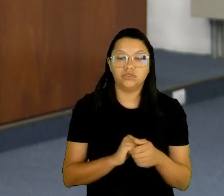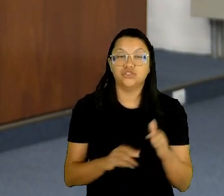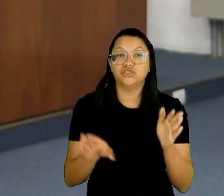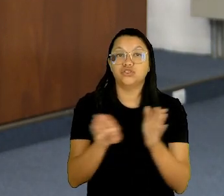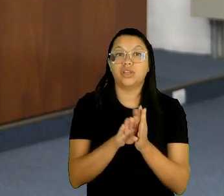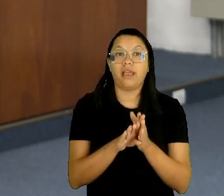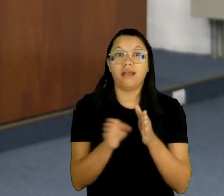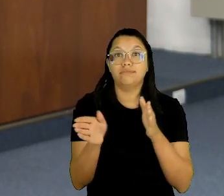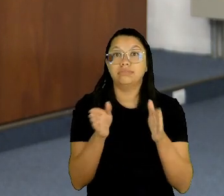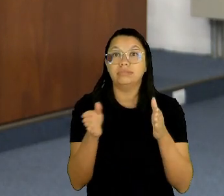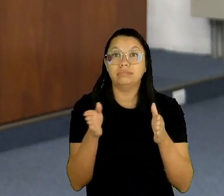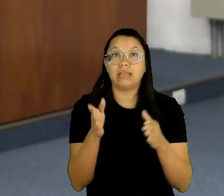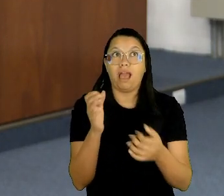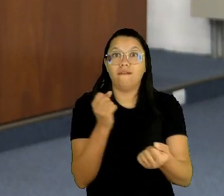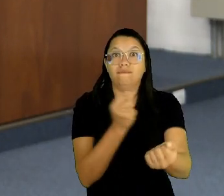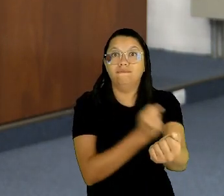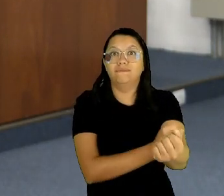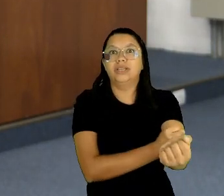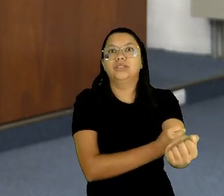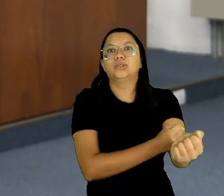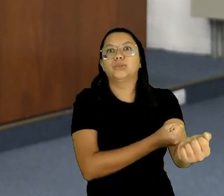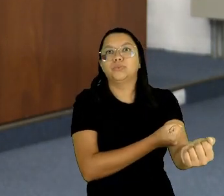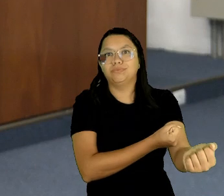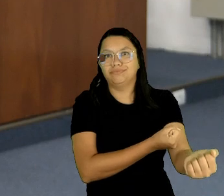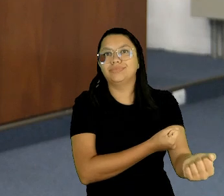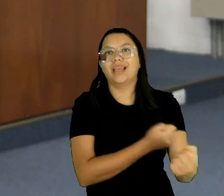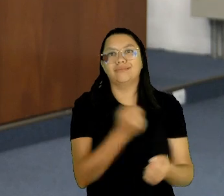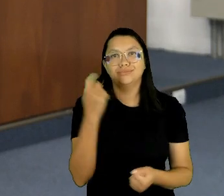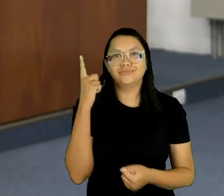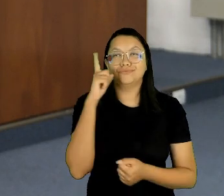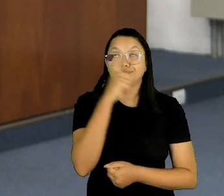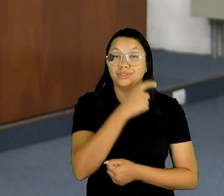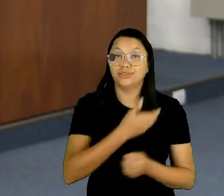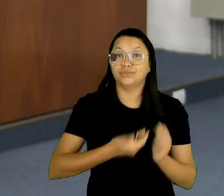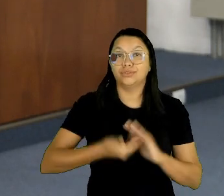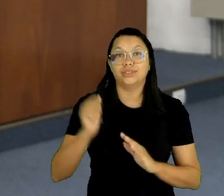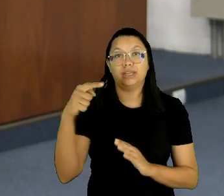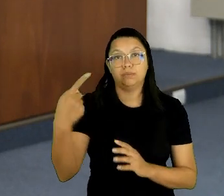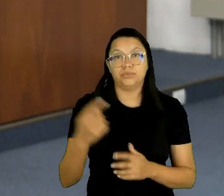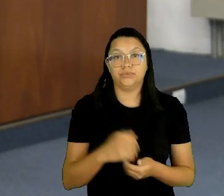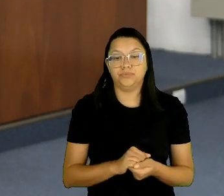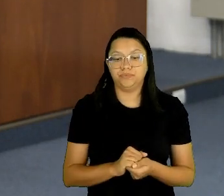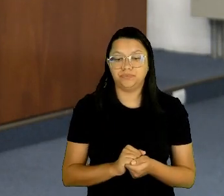pode levar até um vício que é difícil retirar depois.